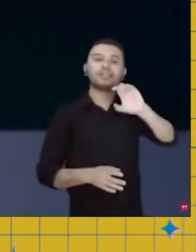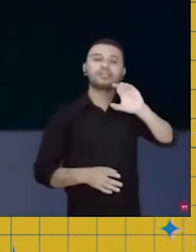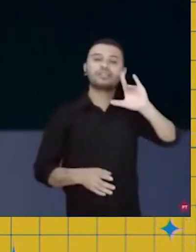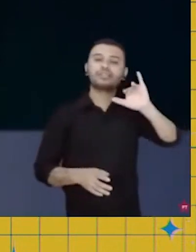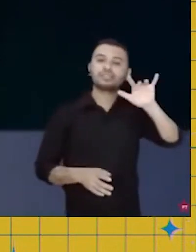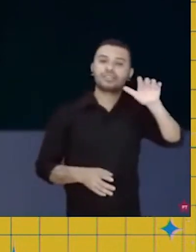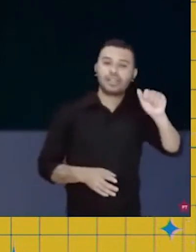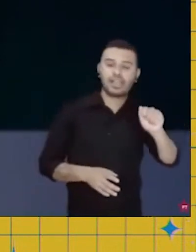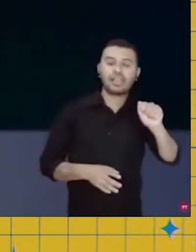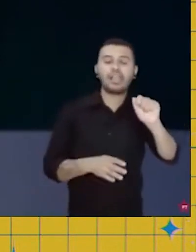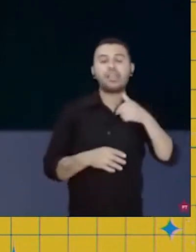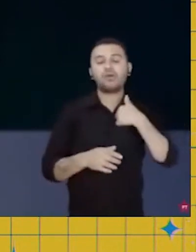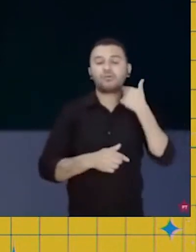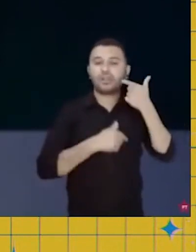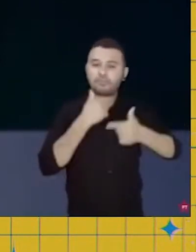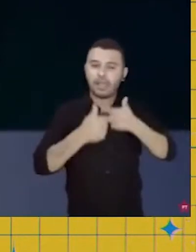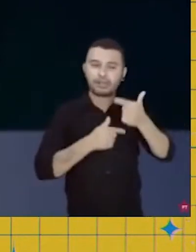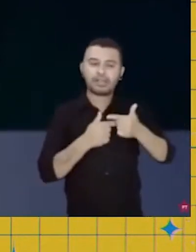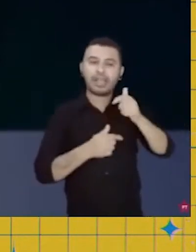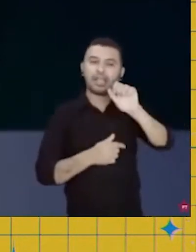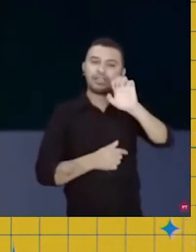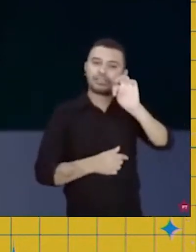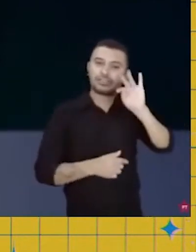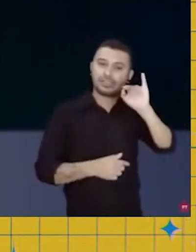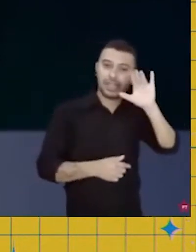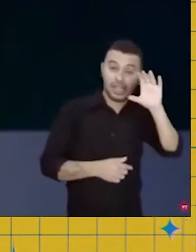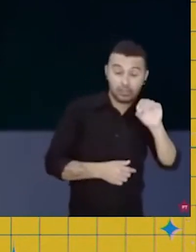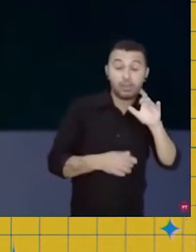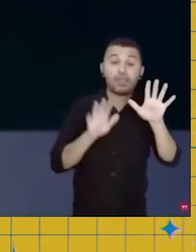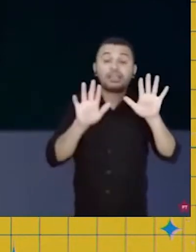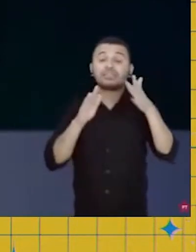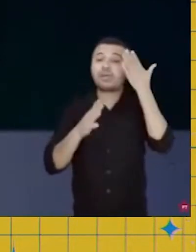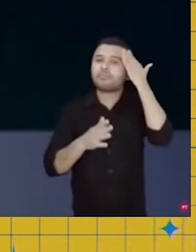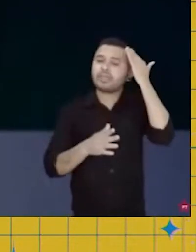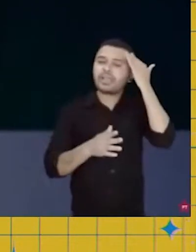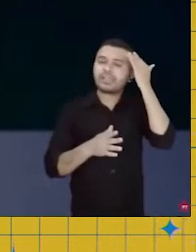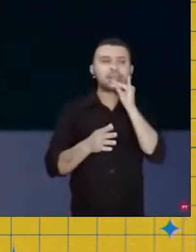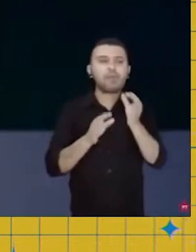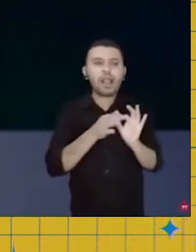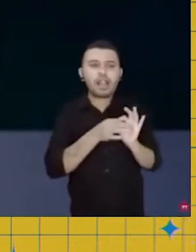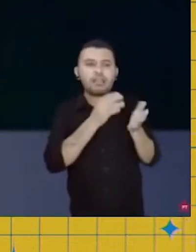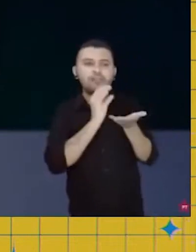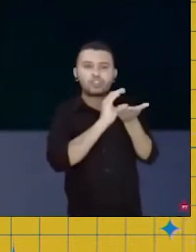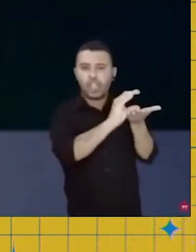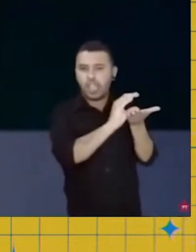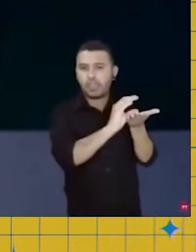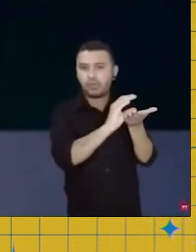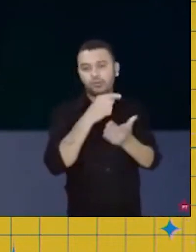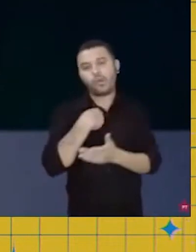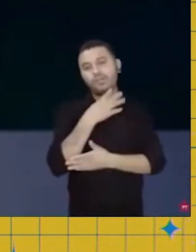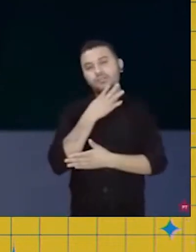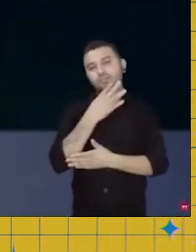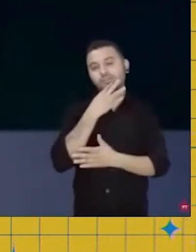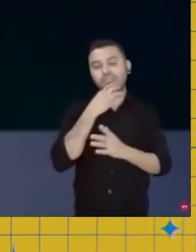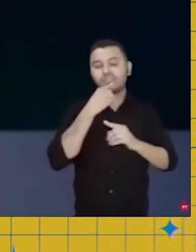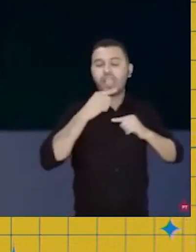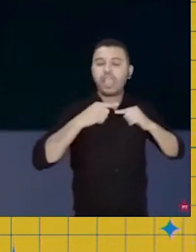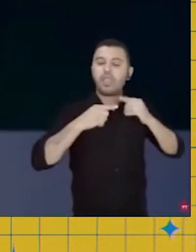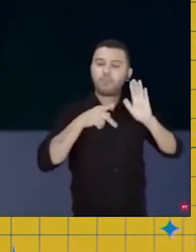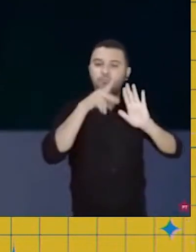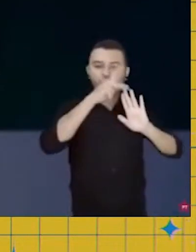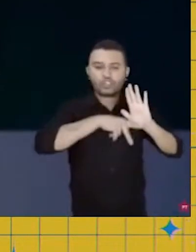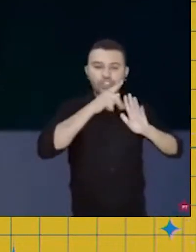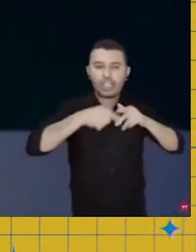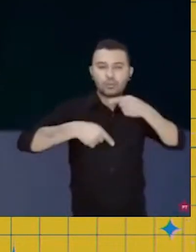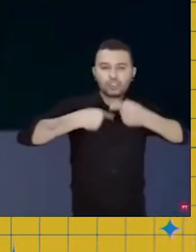falou muito aqui sobre crédito inclusive na campanha a gente ouviu falar do programa Desenrola que é uma outra vertente para crédito